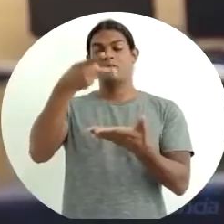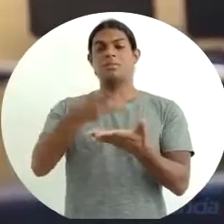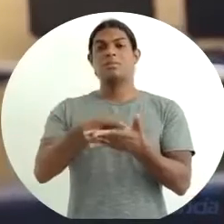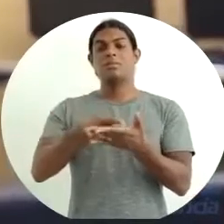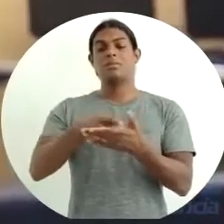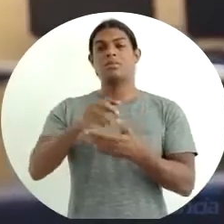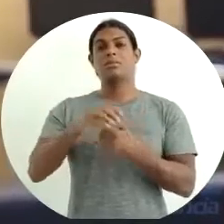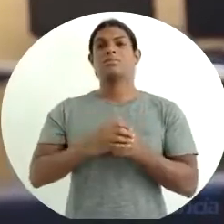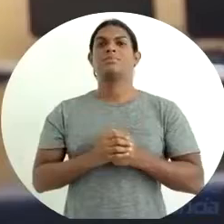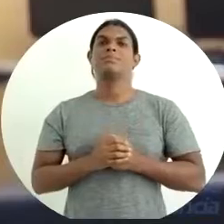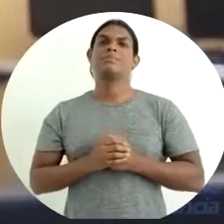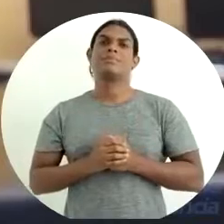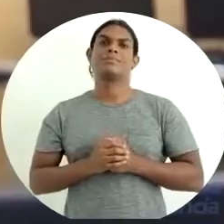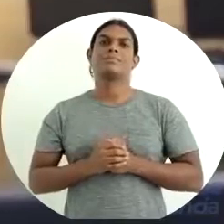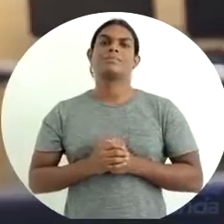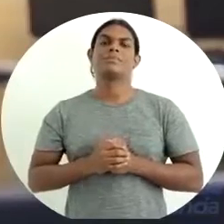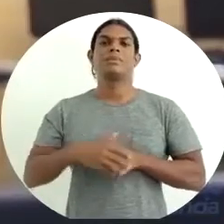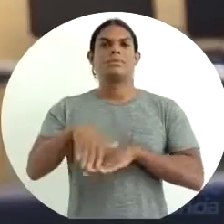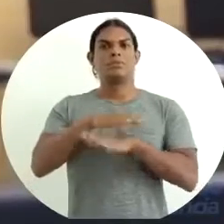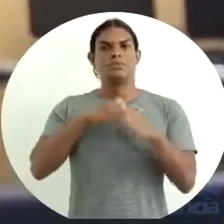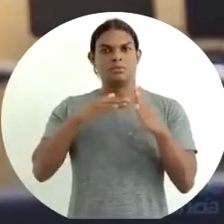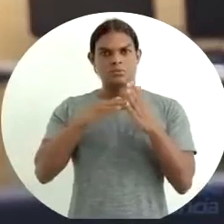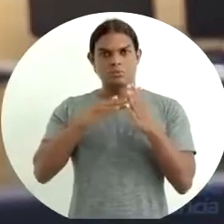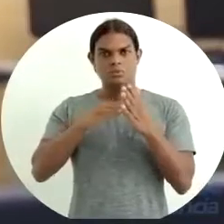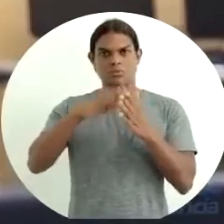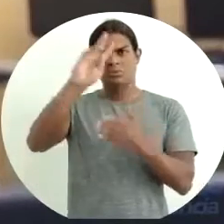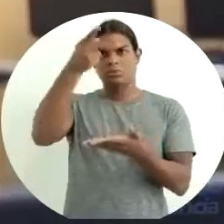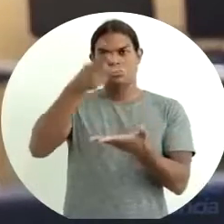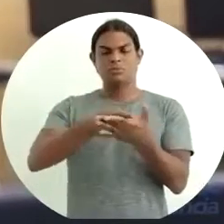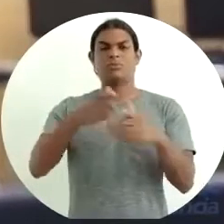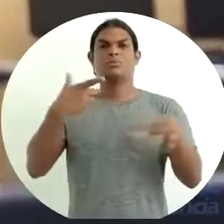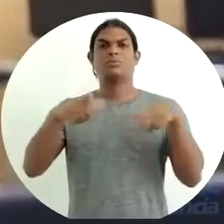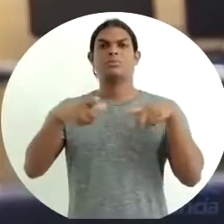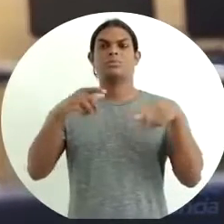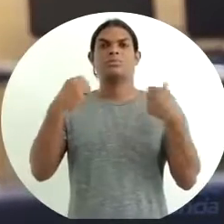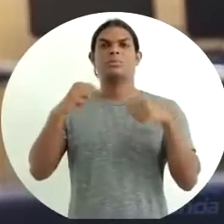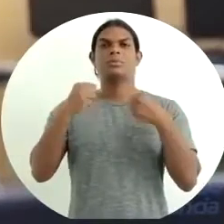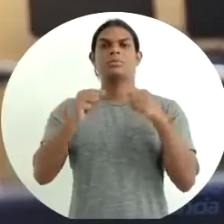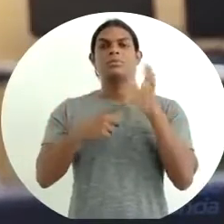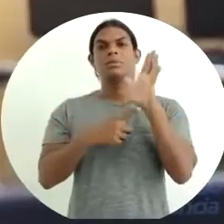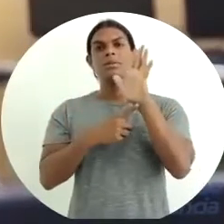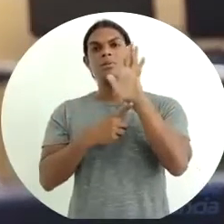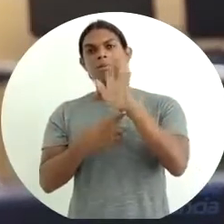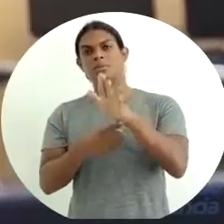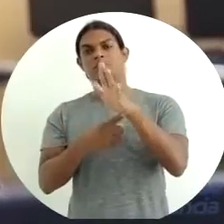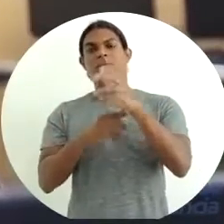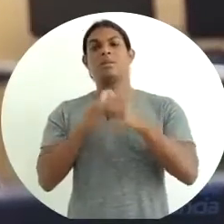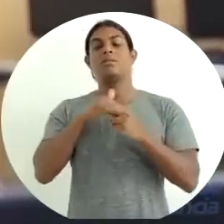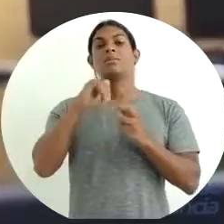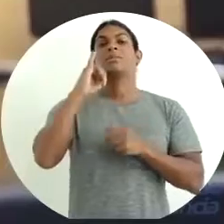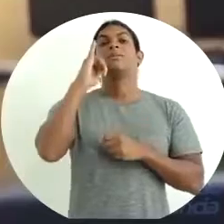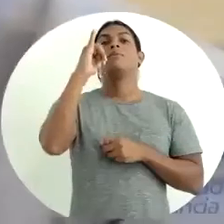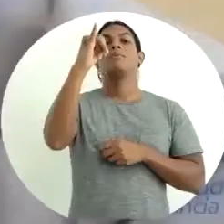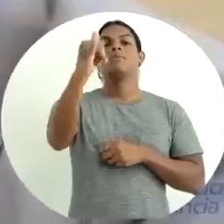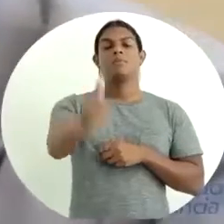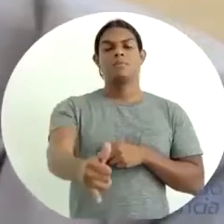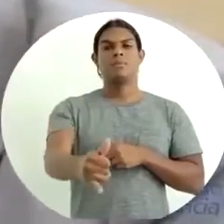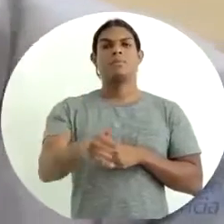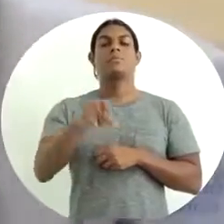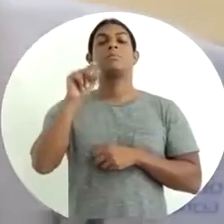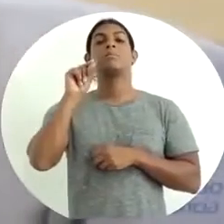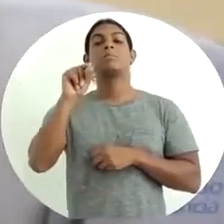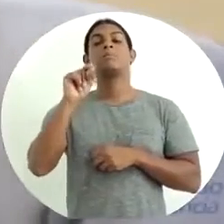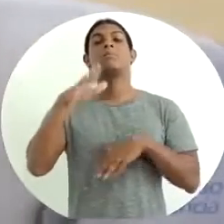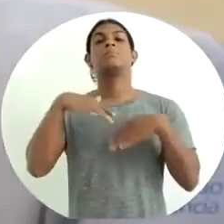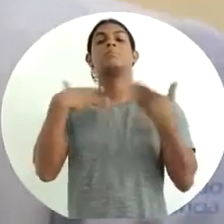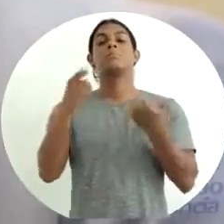Todo acidente do trabalho precisa ser comunicado. E quando é que deve ser comunicado? E a quem deve ser comunicado? Todo acidente do trabalho deve